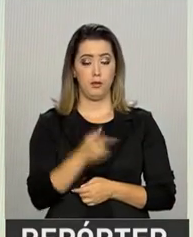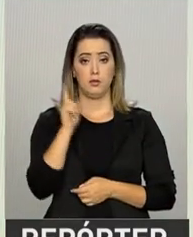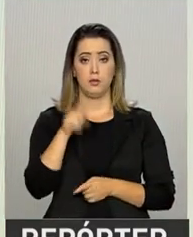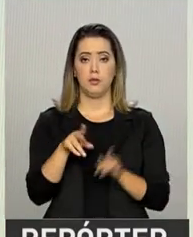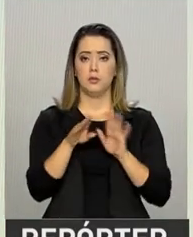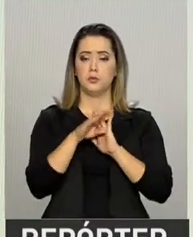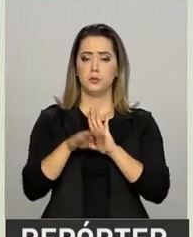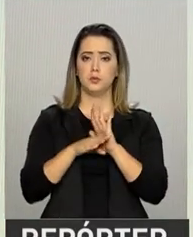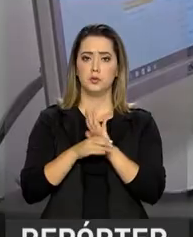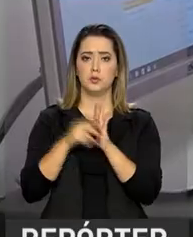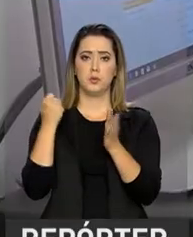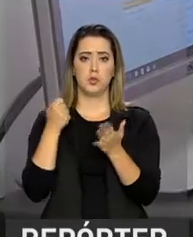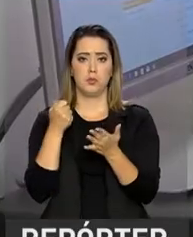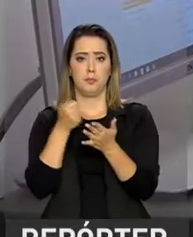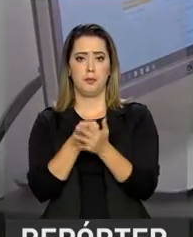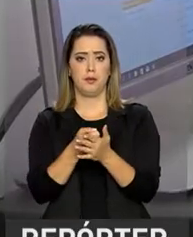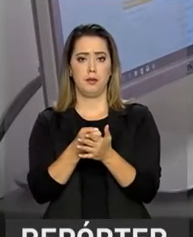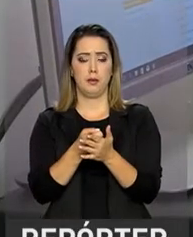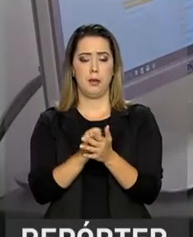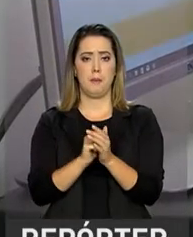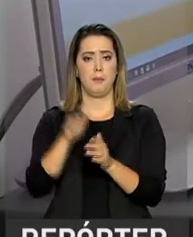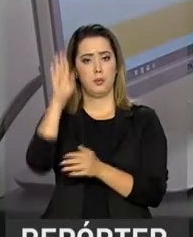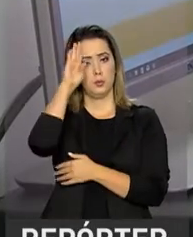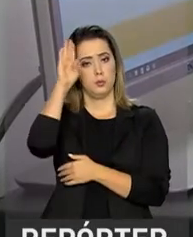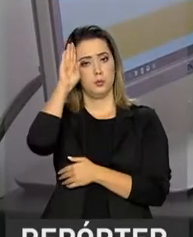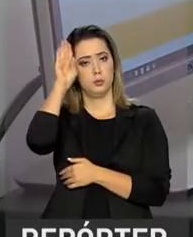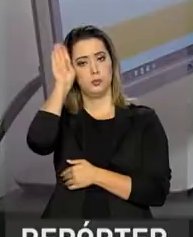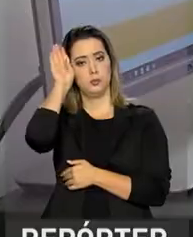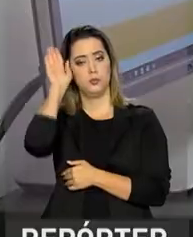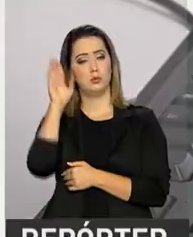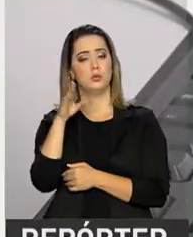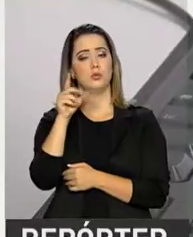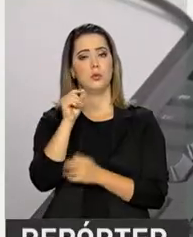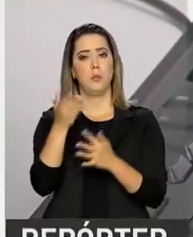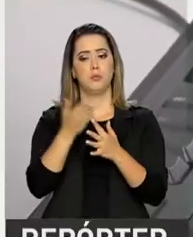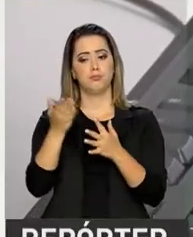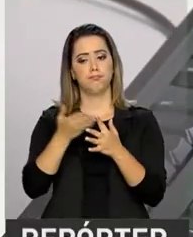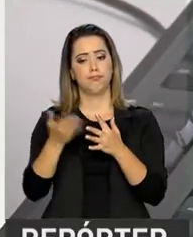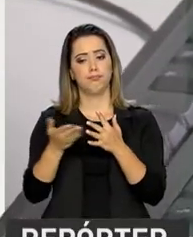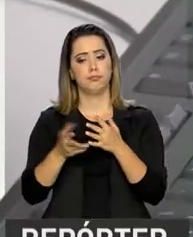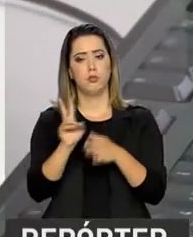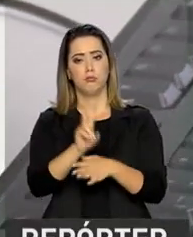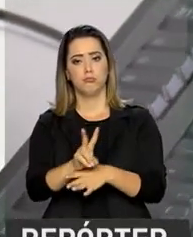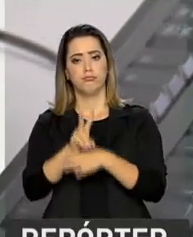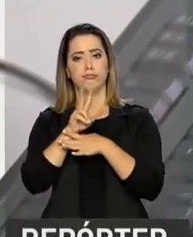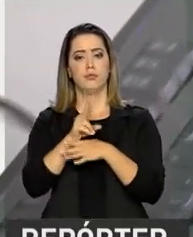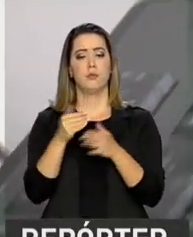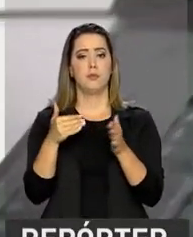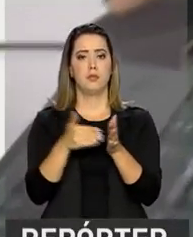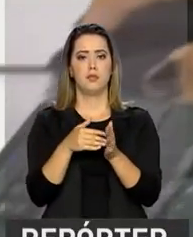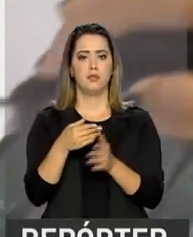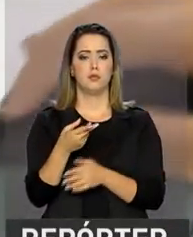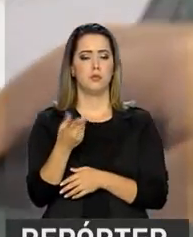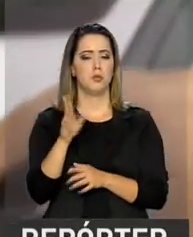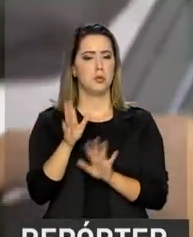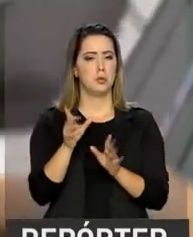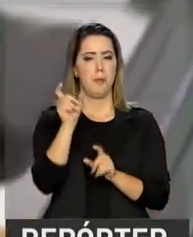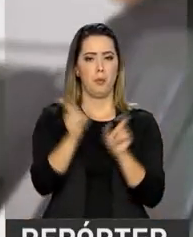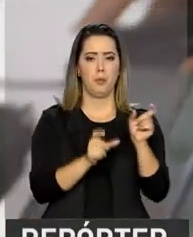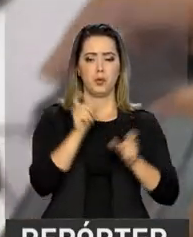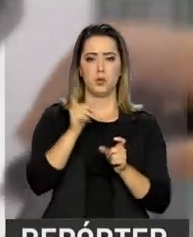programa de financiamento estudantil do ministério da educação para estudantes que têm renda familiar por pessoa